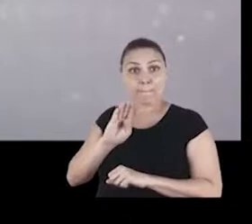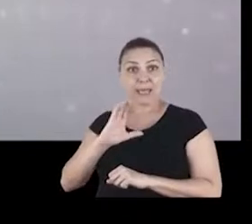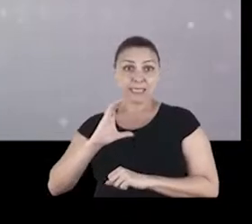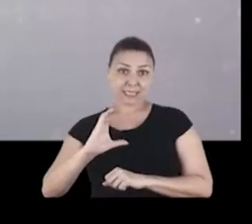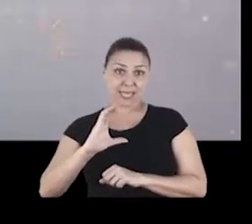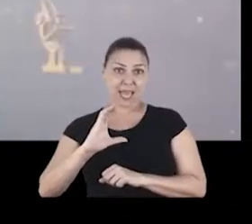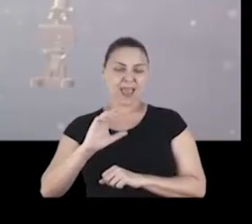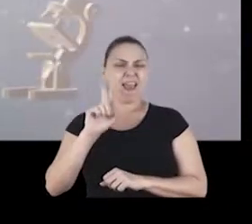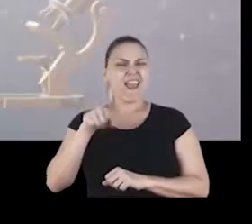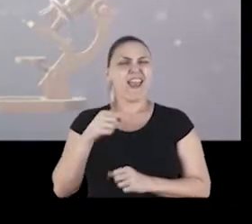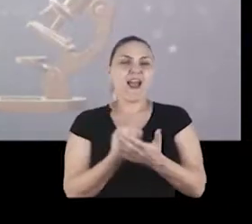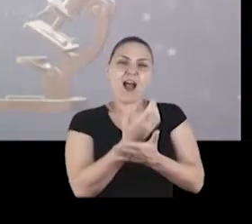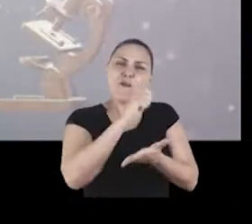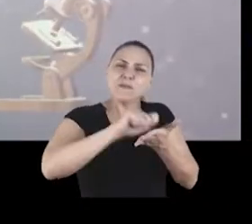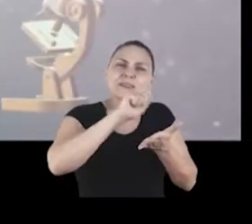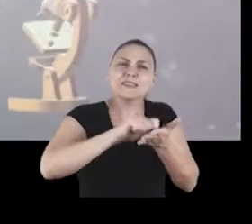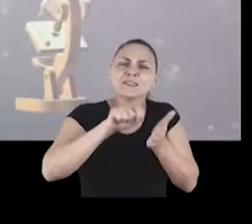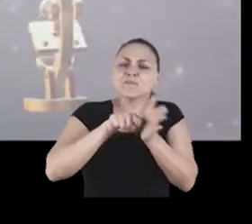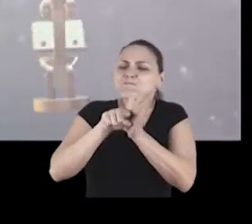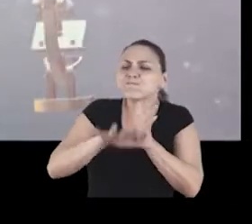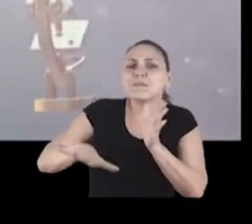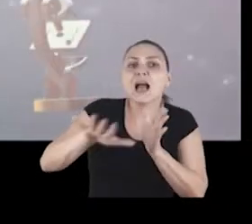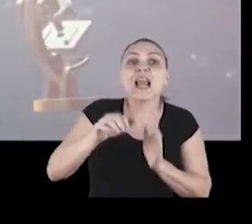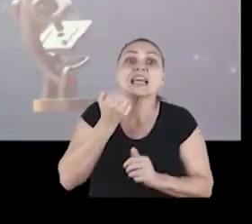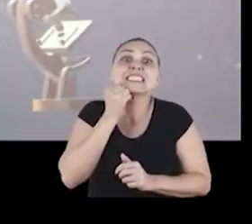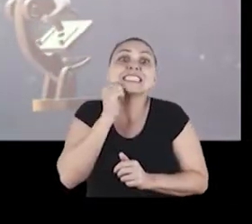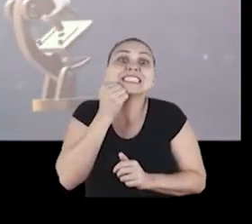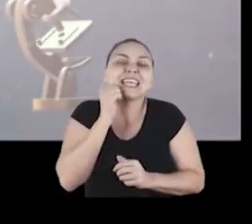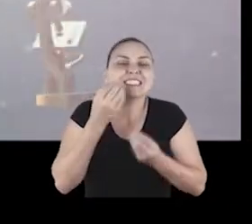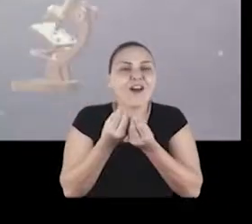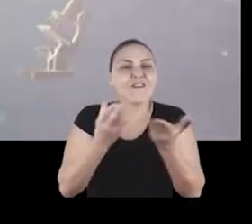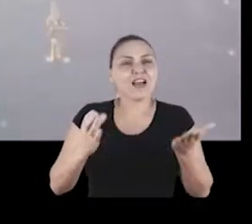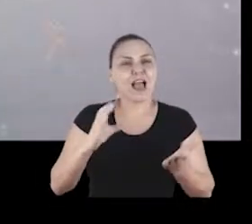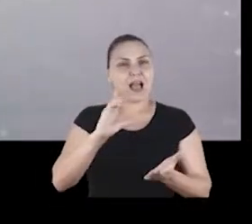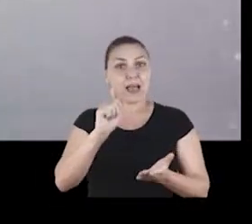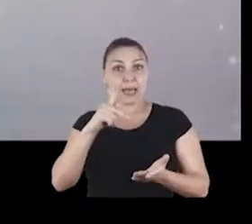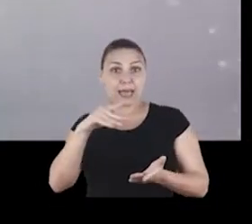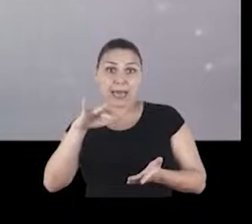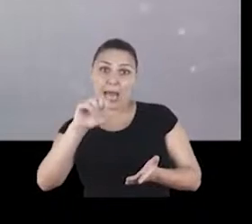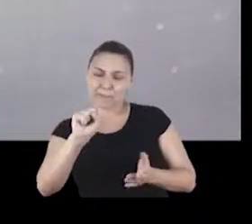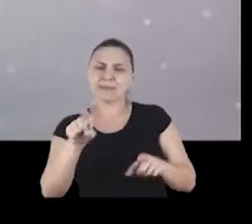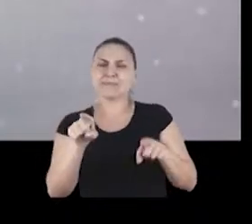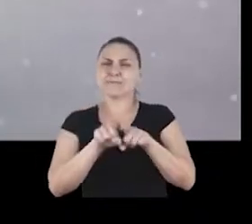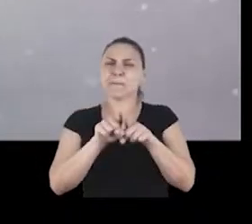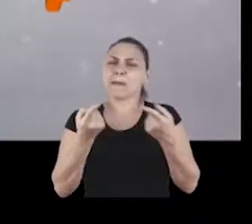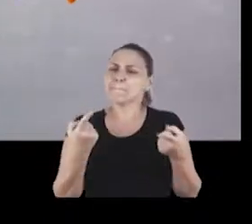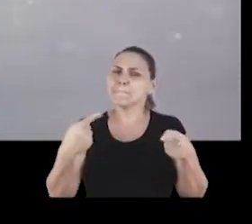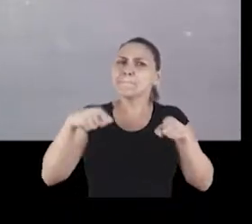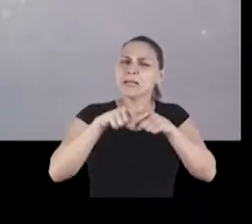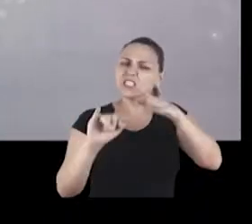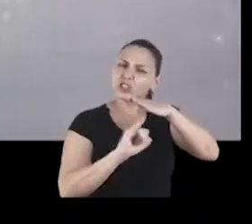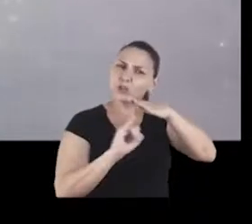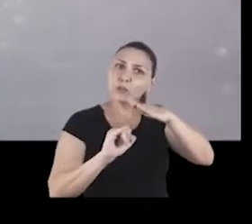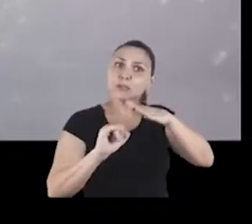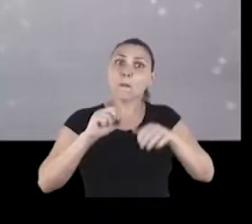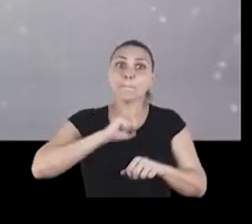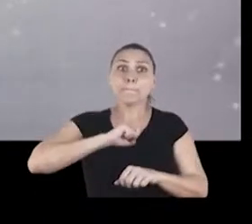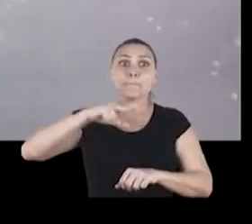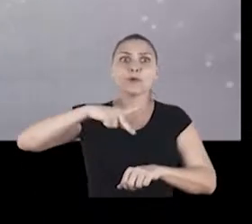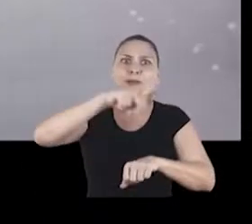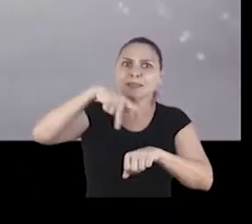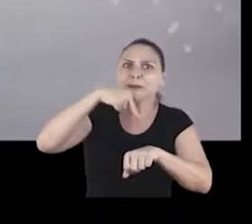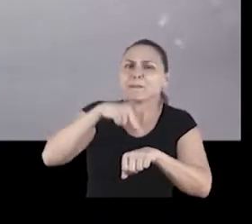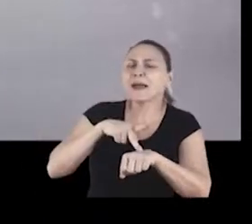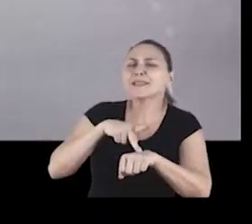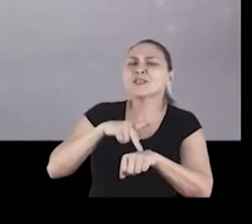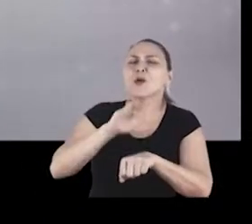curso ABC, Alfabetização Baseada na Ciência. Oferecido pela CAPES em parceria com renomadas instituições portuguesas,